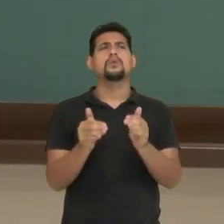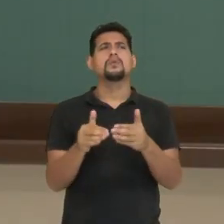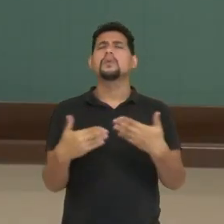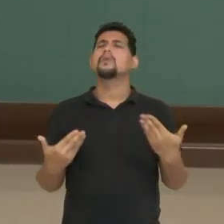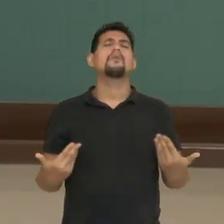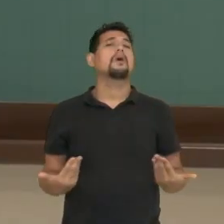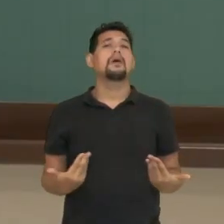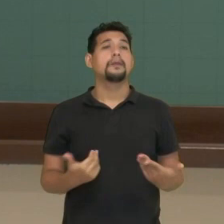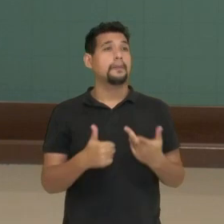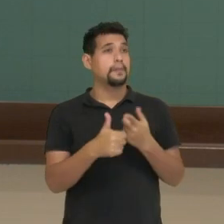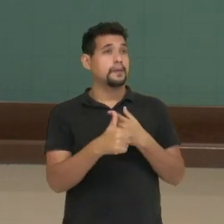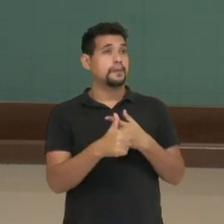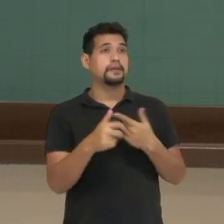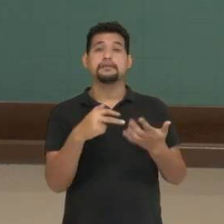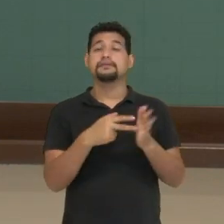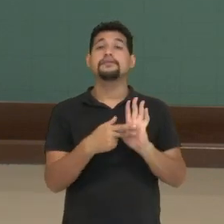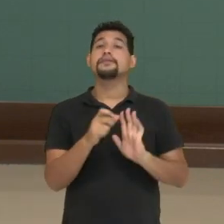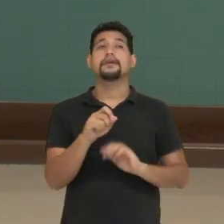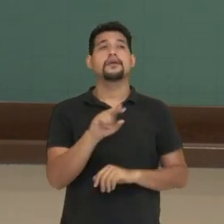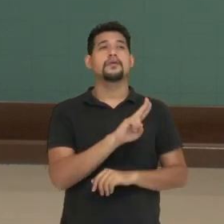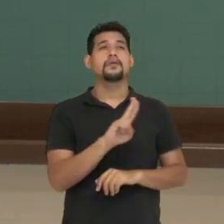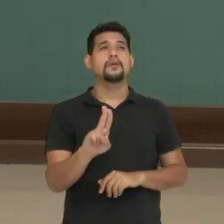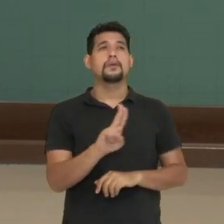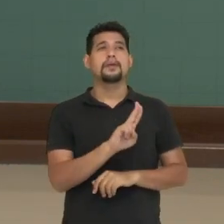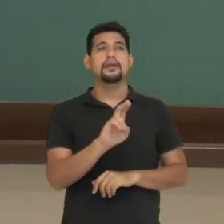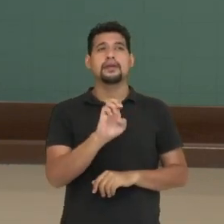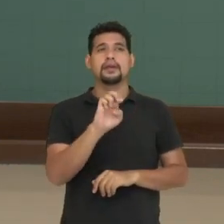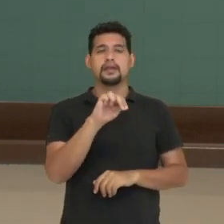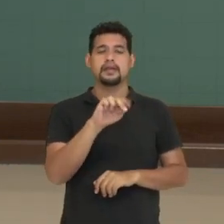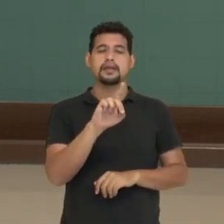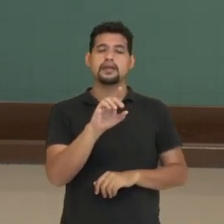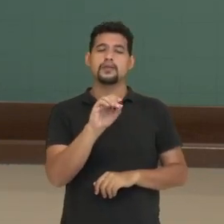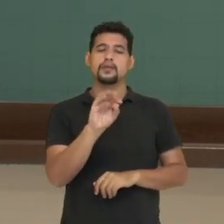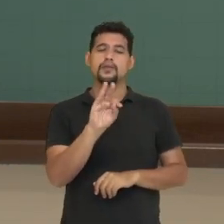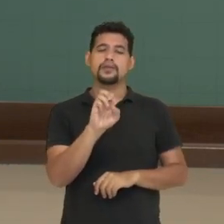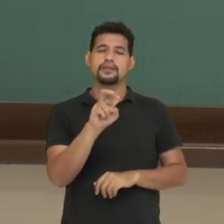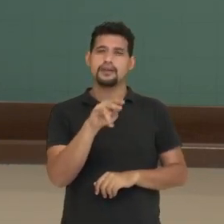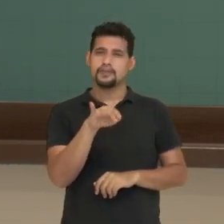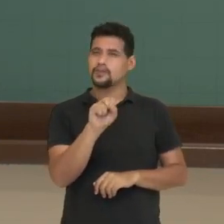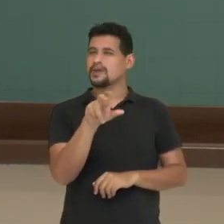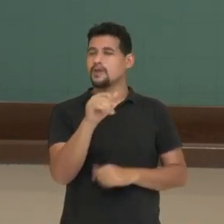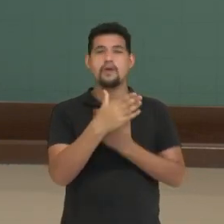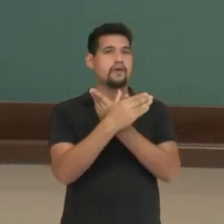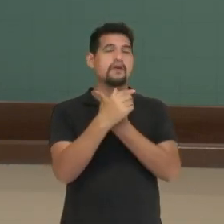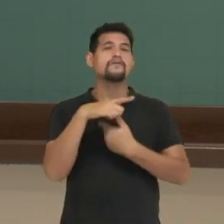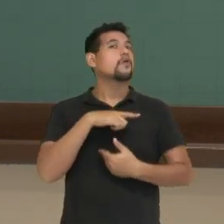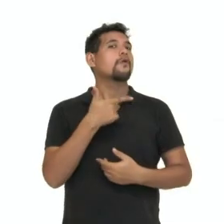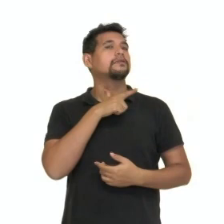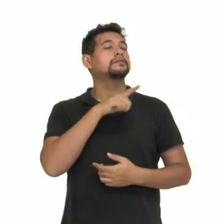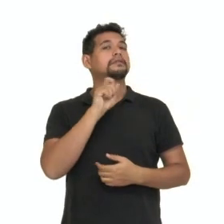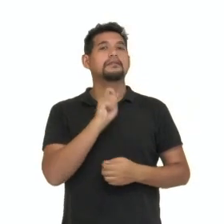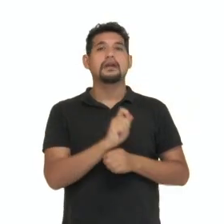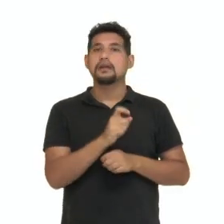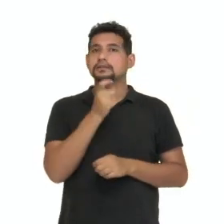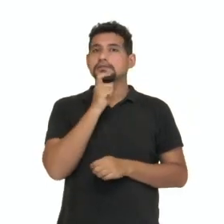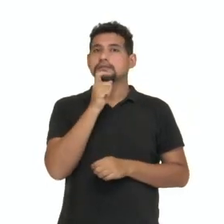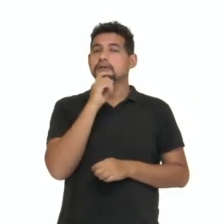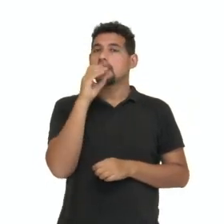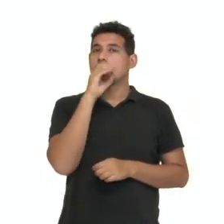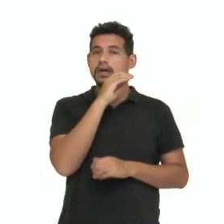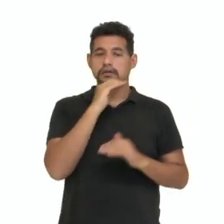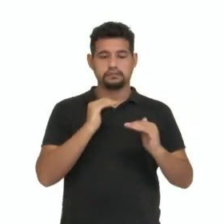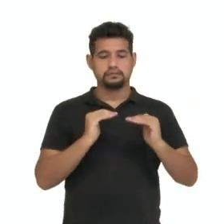né? Primeiro que eles são endotérmicos como as aves, por exemplo, ou seja, conseguem manter a temperatura do